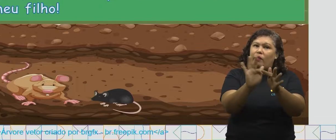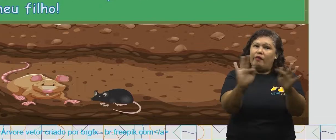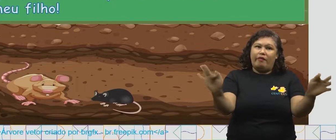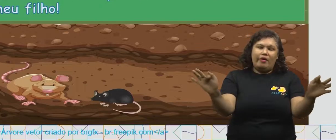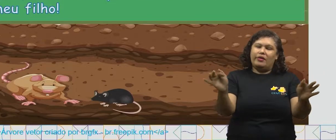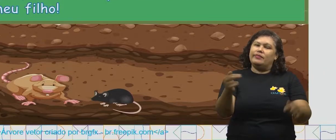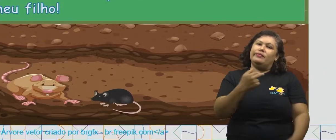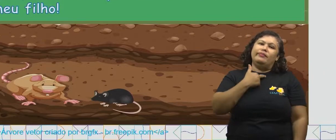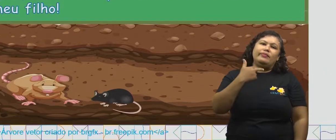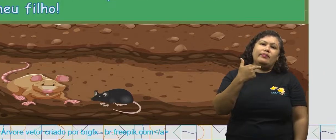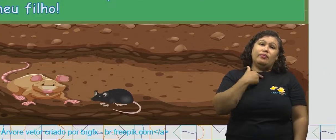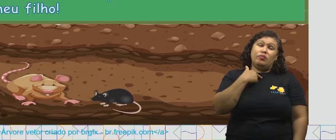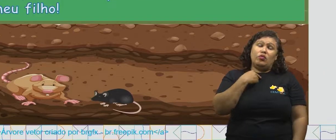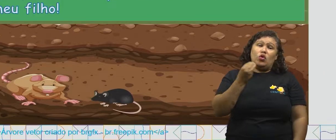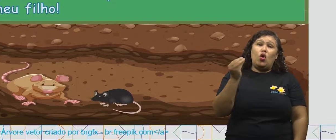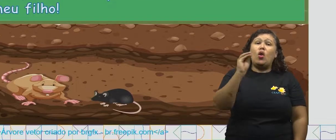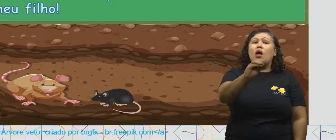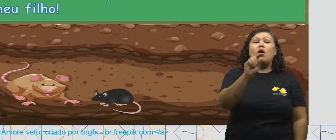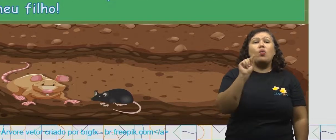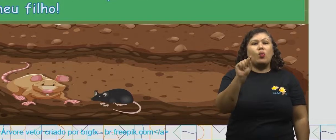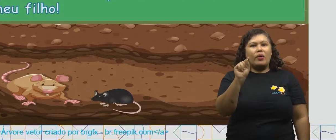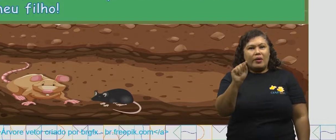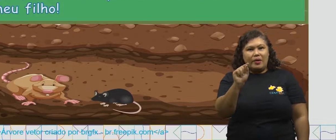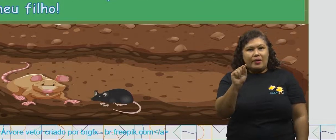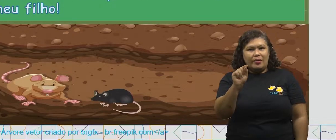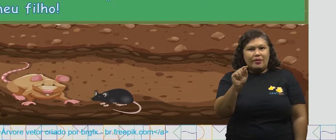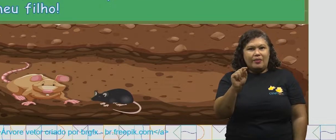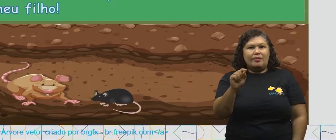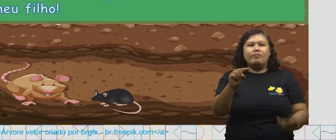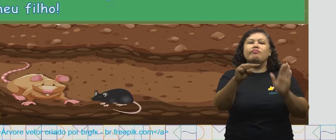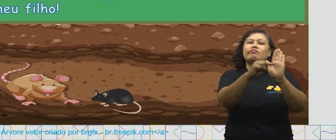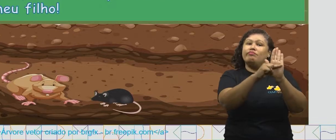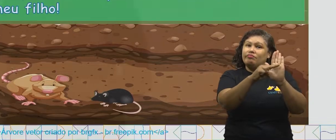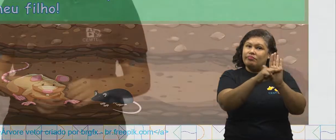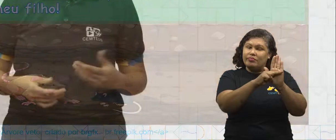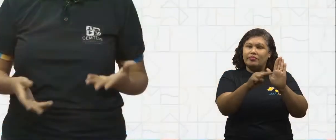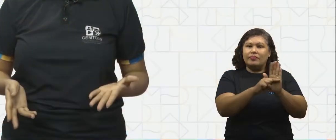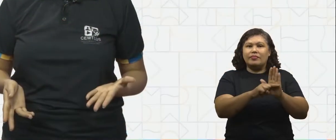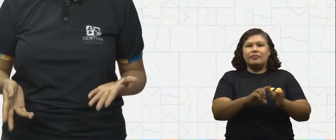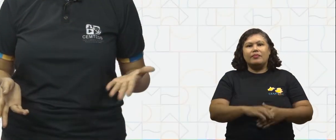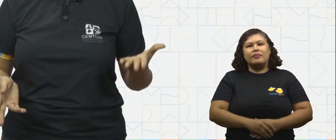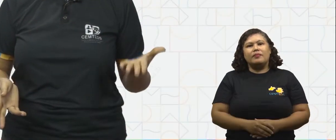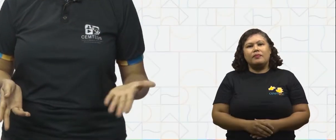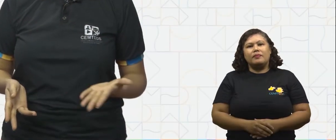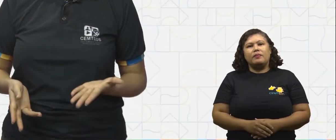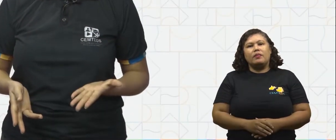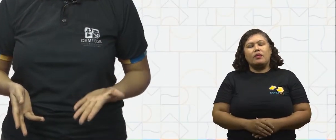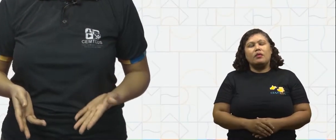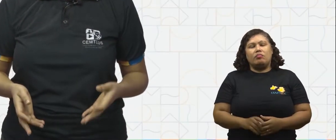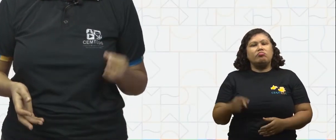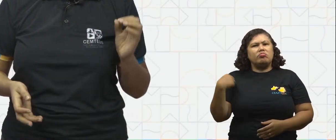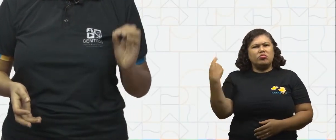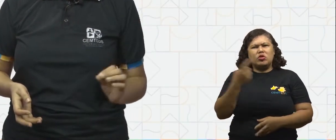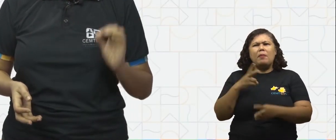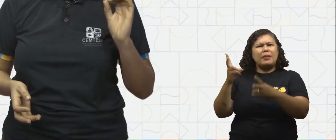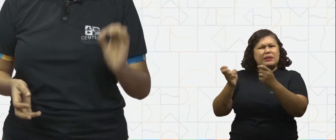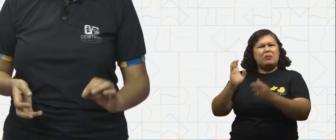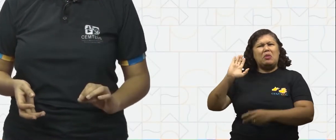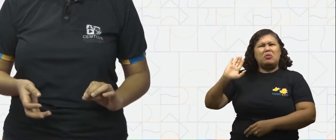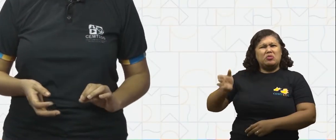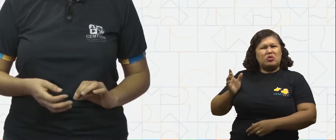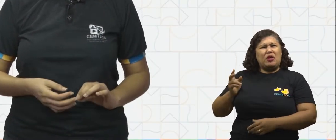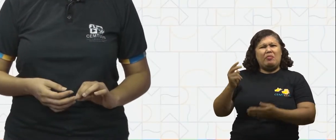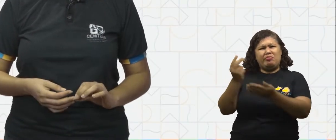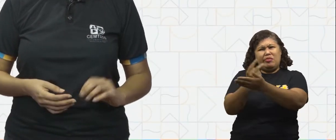Quem deveria estar ali é o... Isso mesmo, o travessão. Bom, já identificamos a bagunça